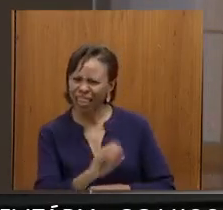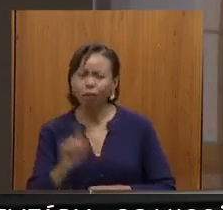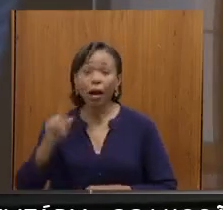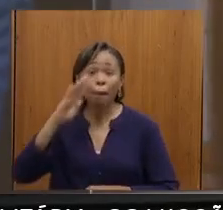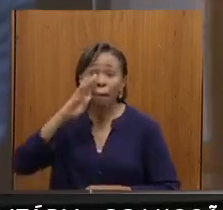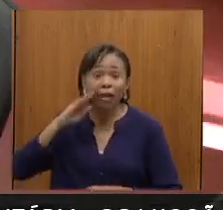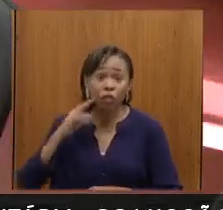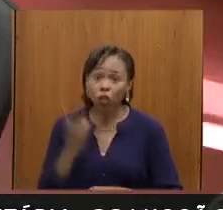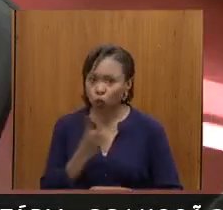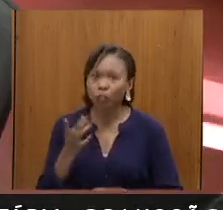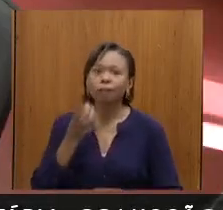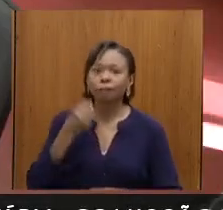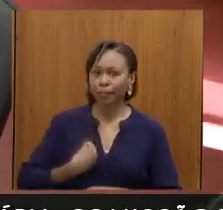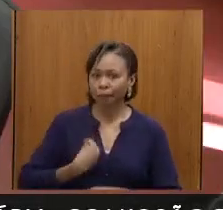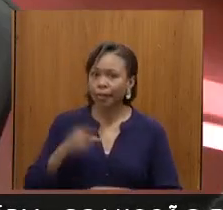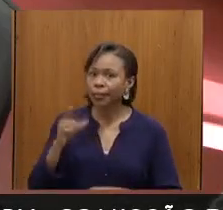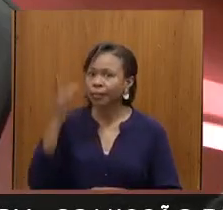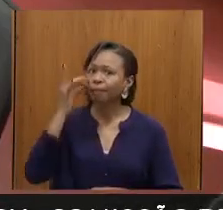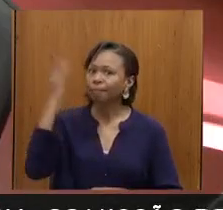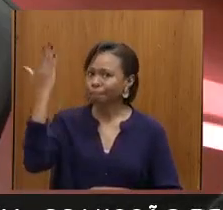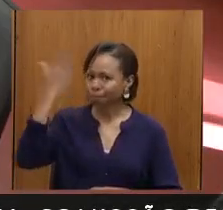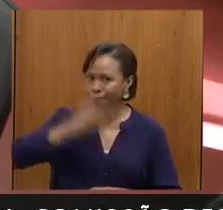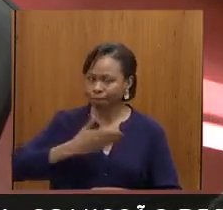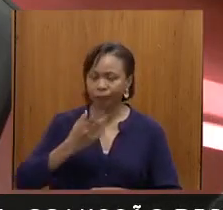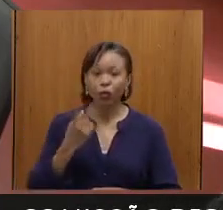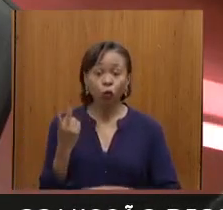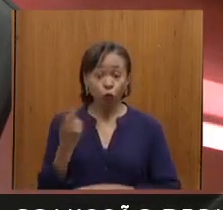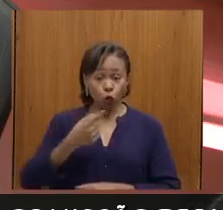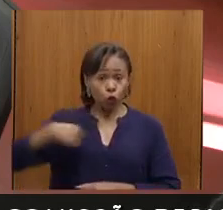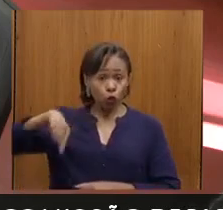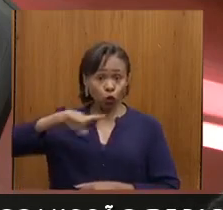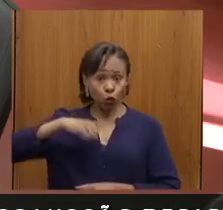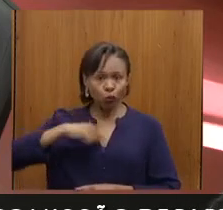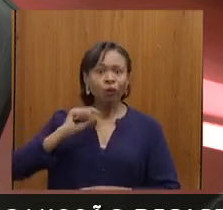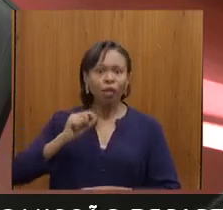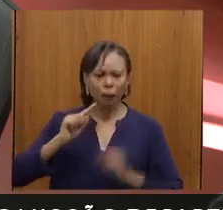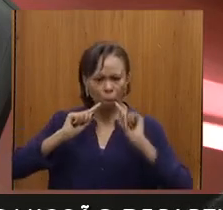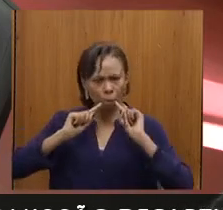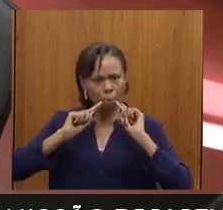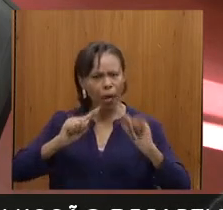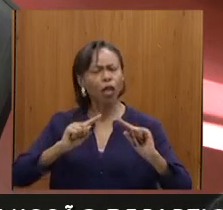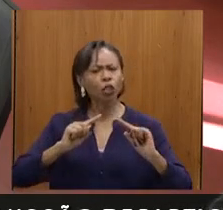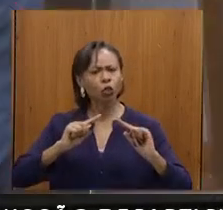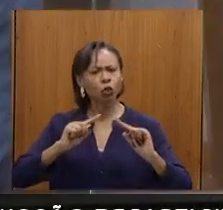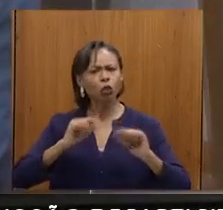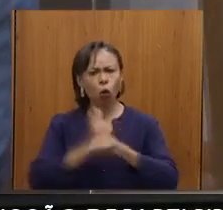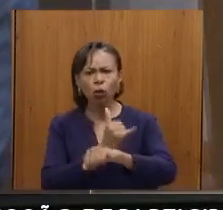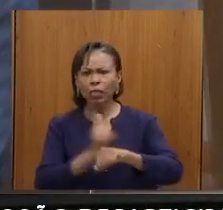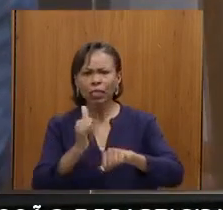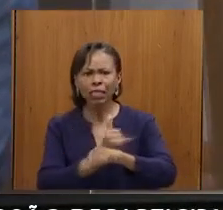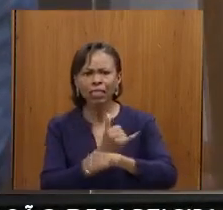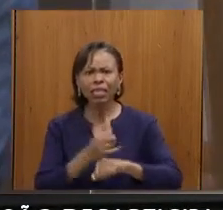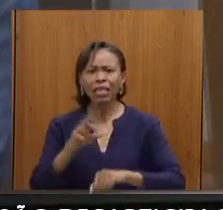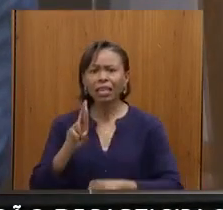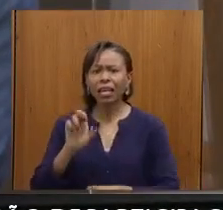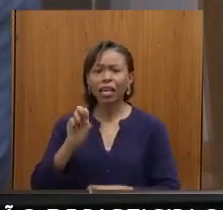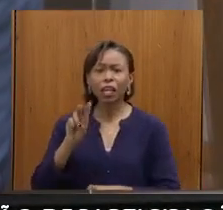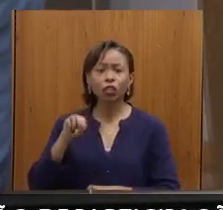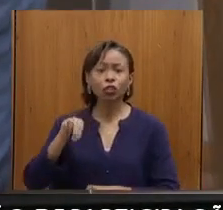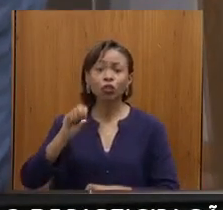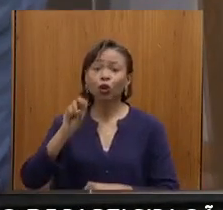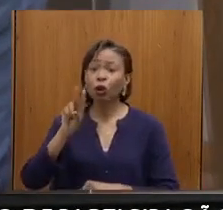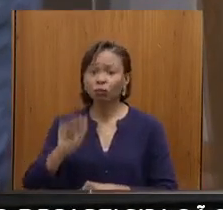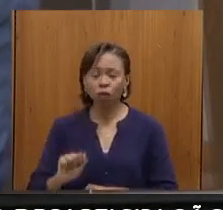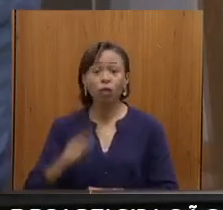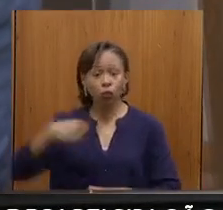participou, são testemunhas. Nós somos críticos do caminho do modelo Renova. Nós